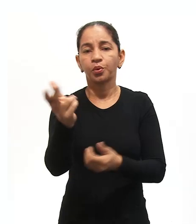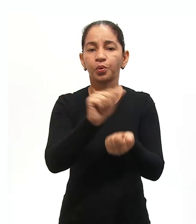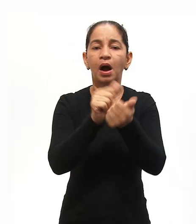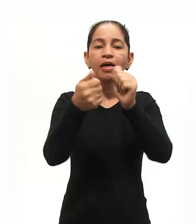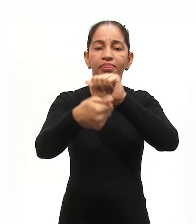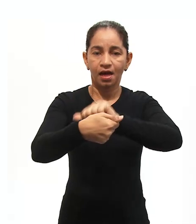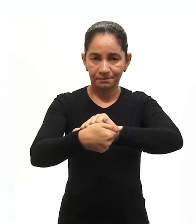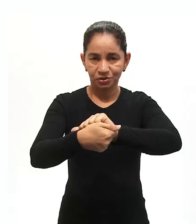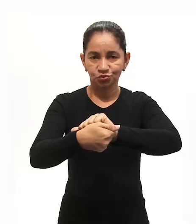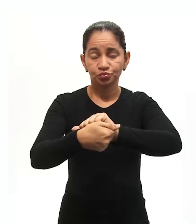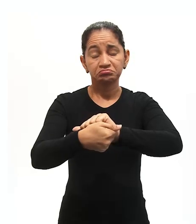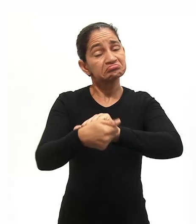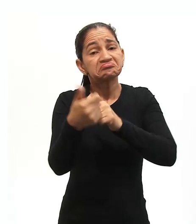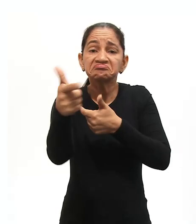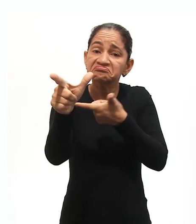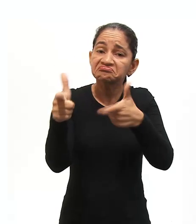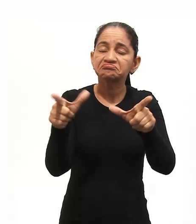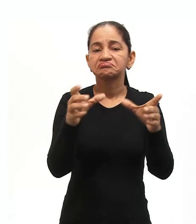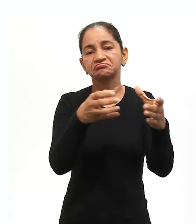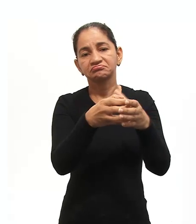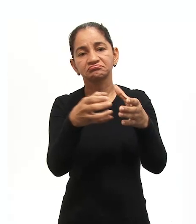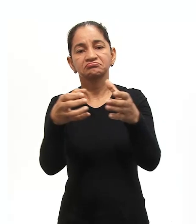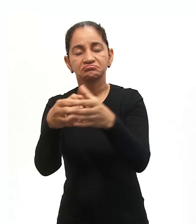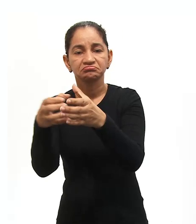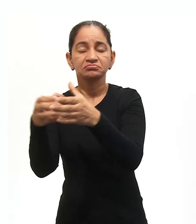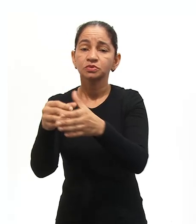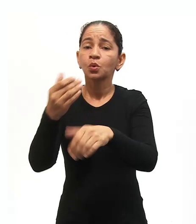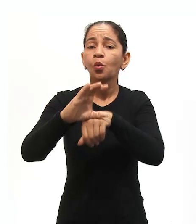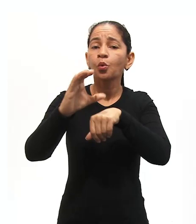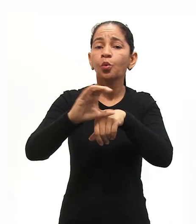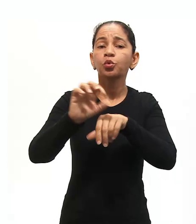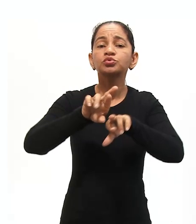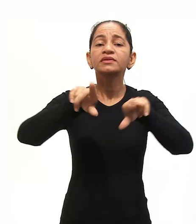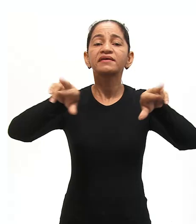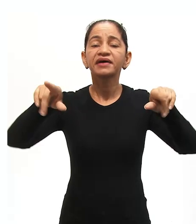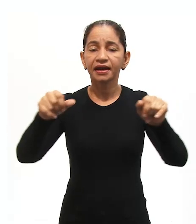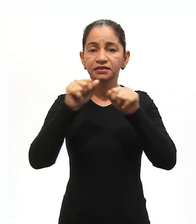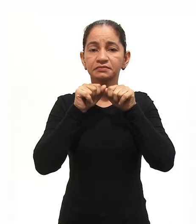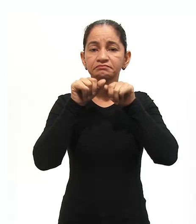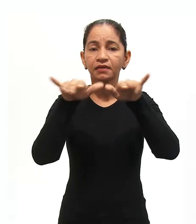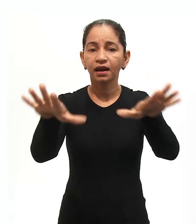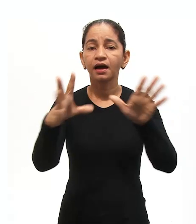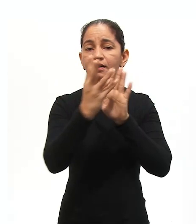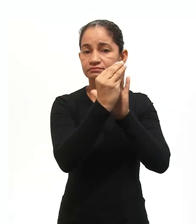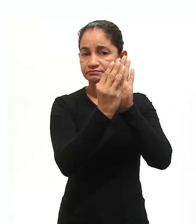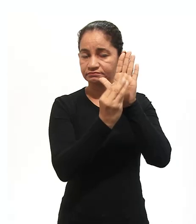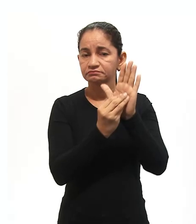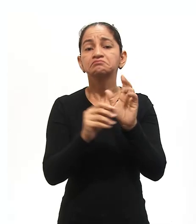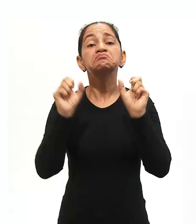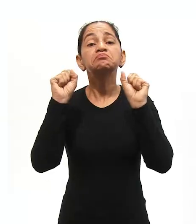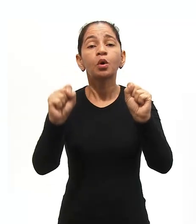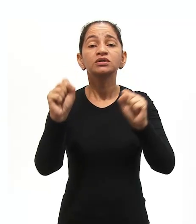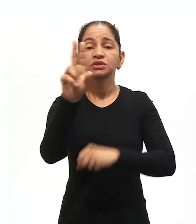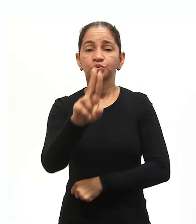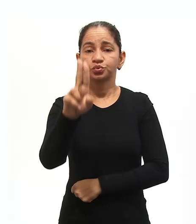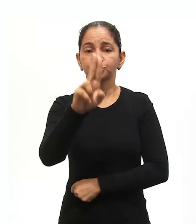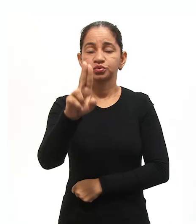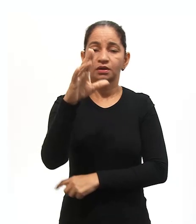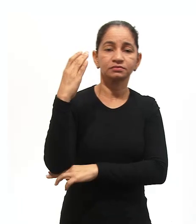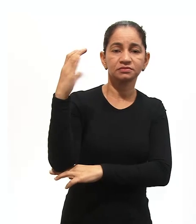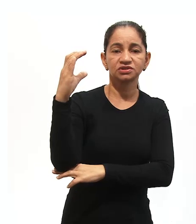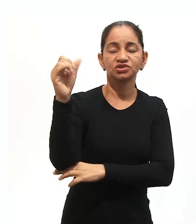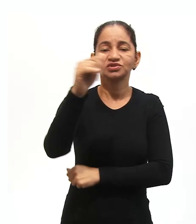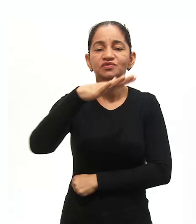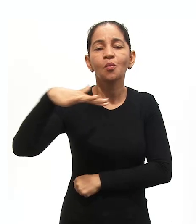esse material em outras turmas ou cursos. Assim, o conteúdo pode ser explorado